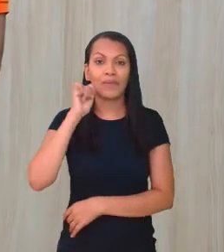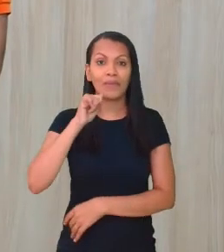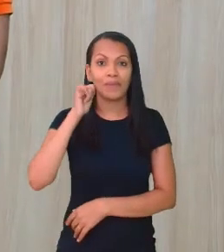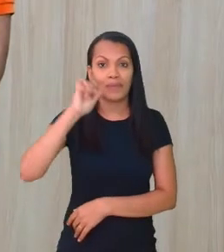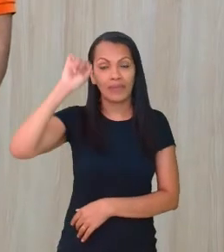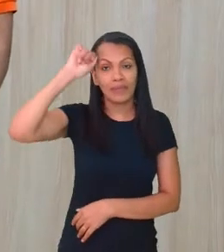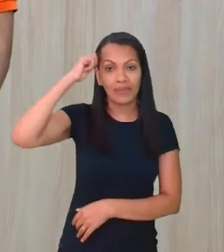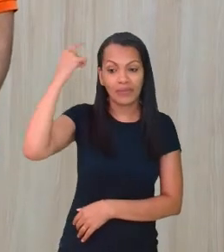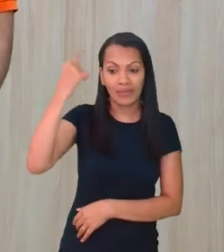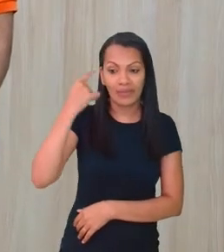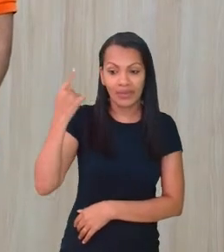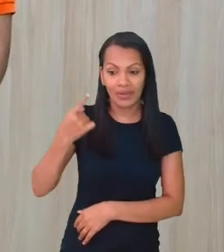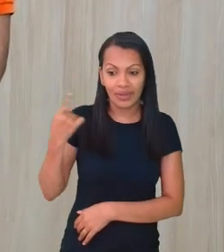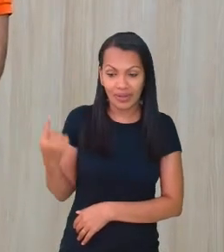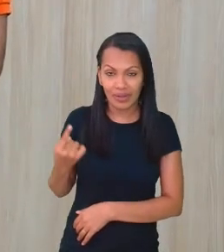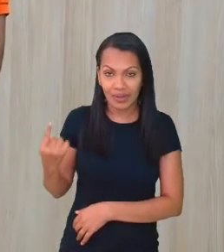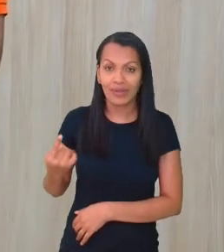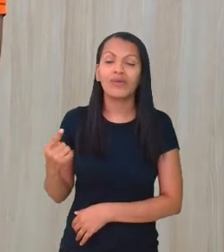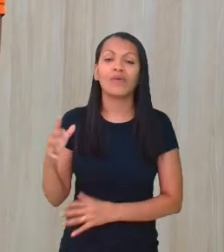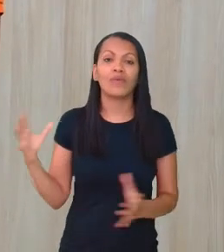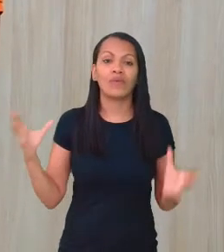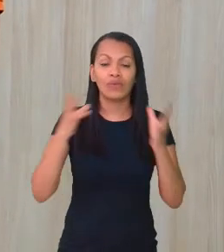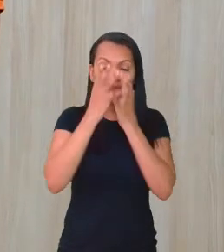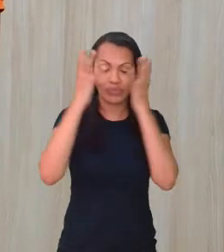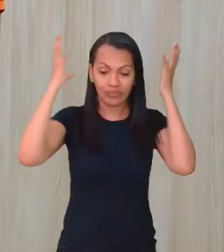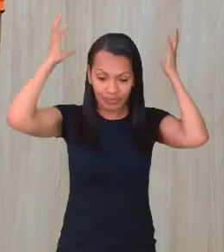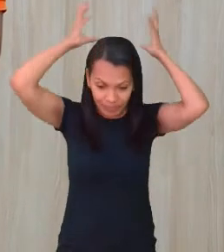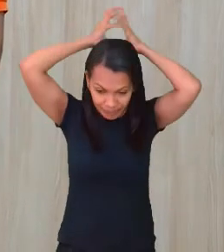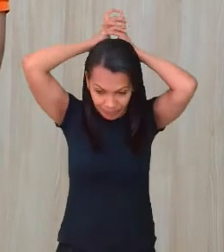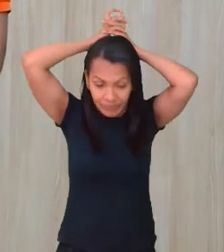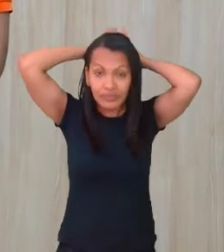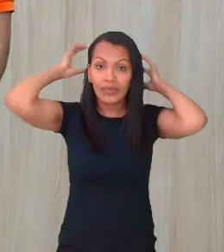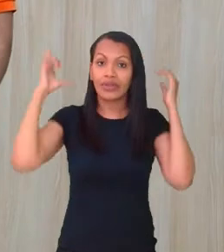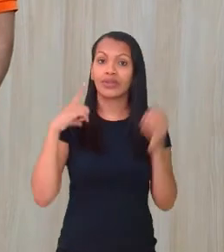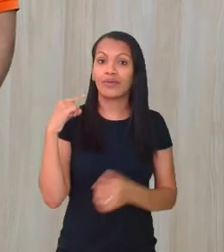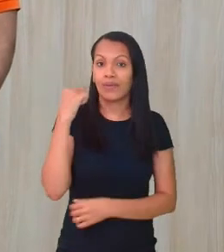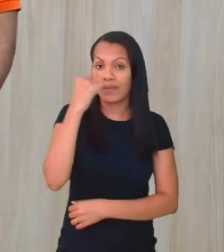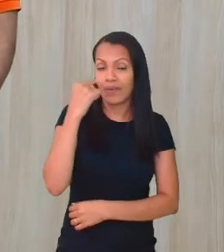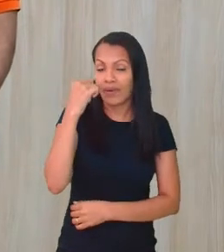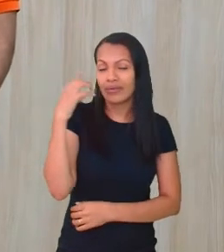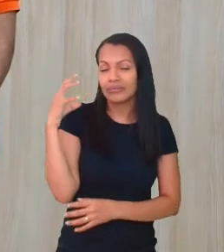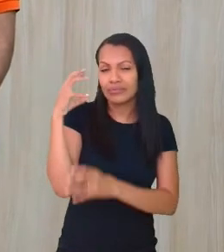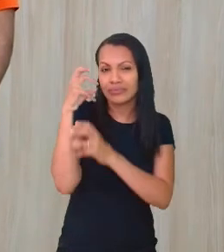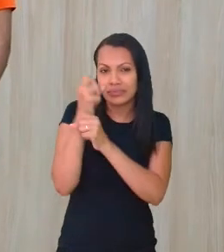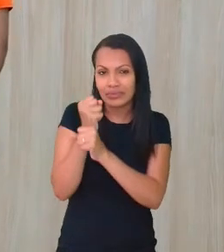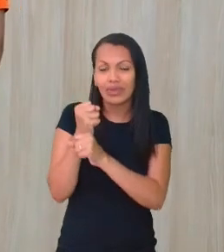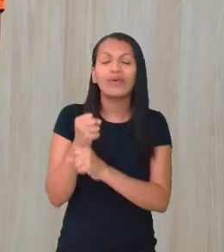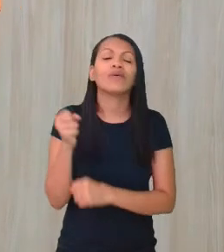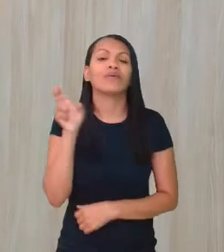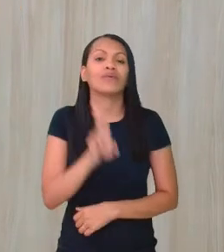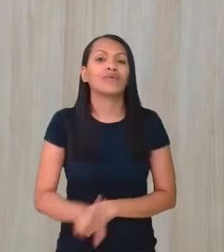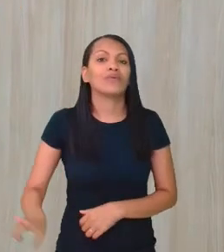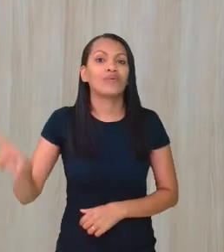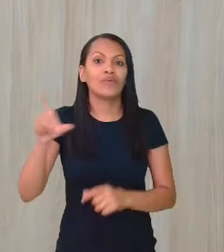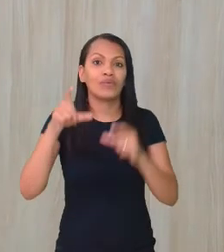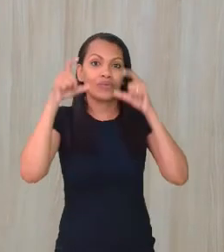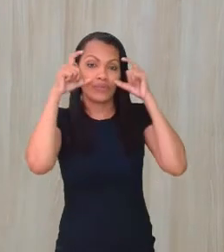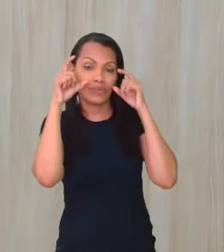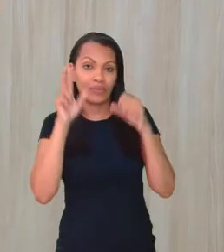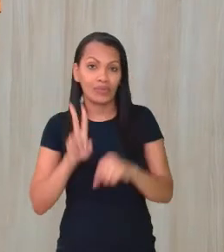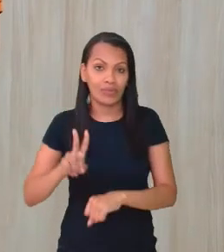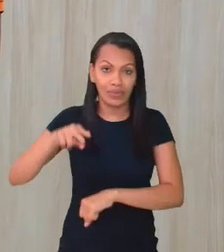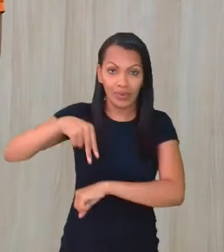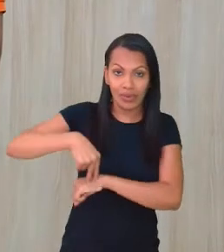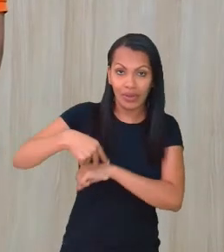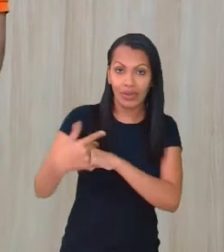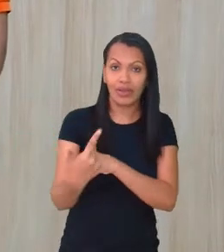cabelos cacheados escuros, que hoje estão presos em coque, tenho olhos escuros, uso óculos arredondados, estou em pé diante da